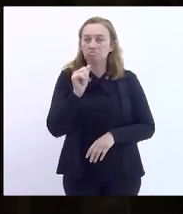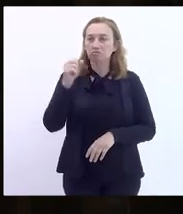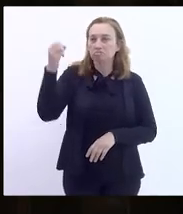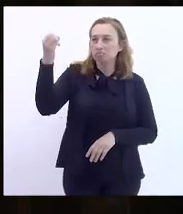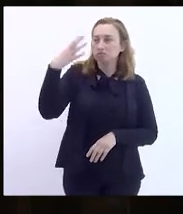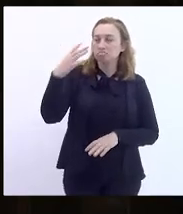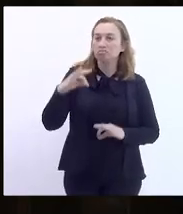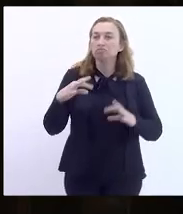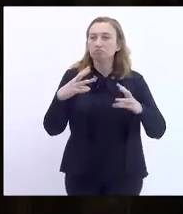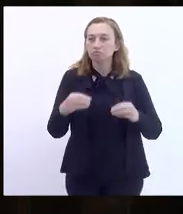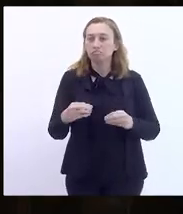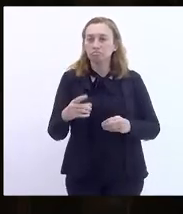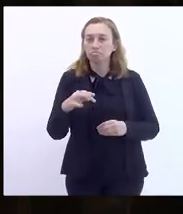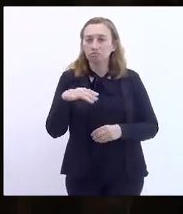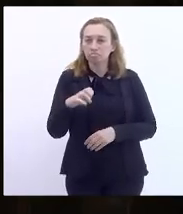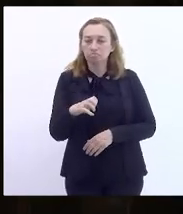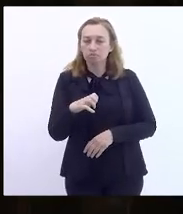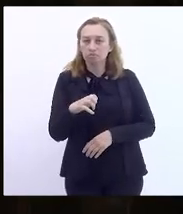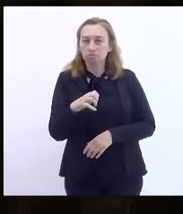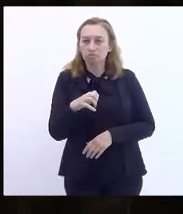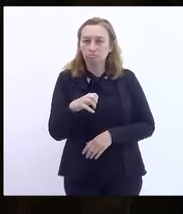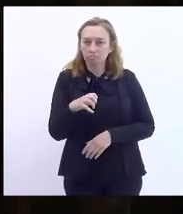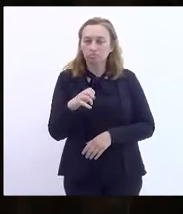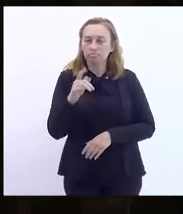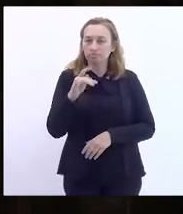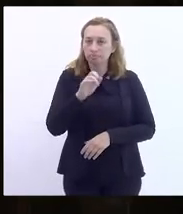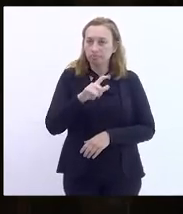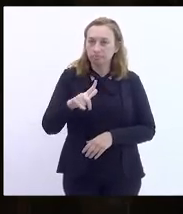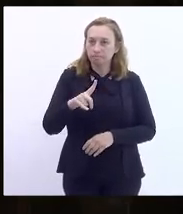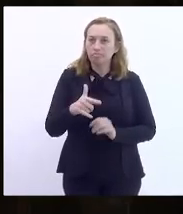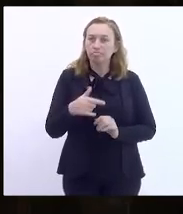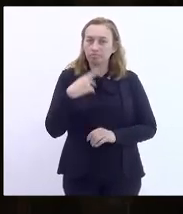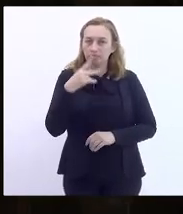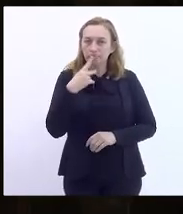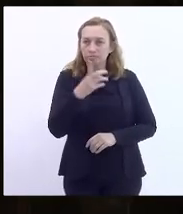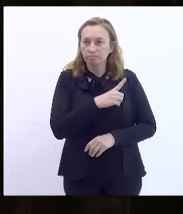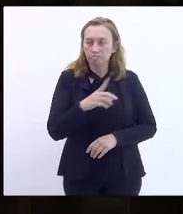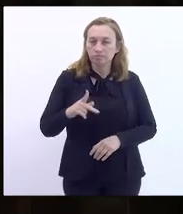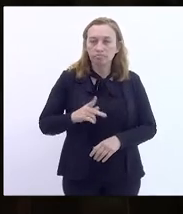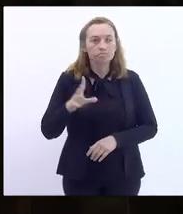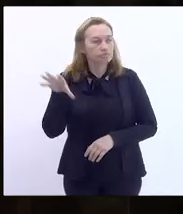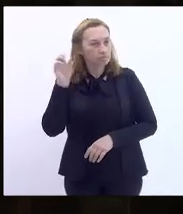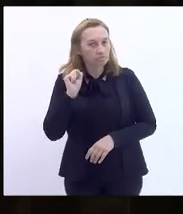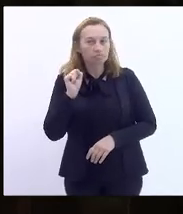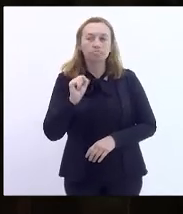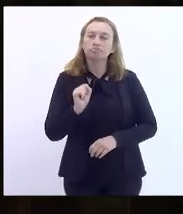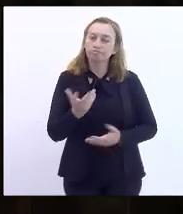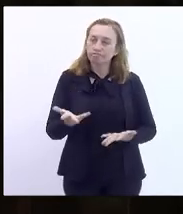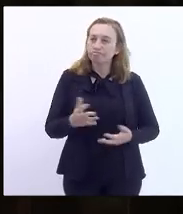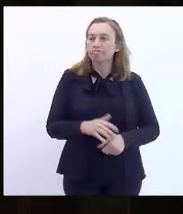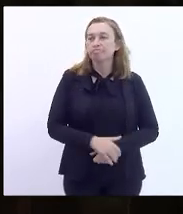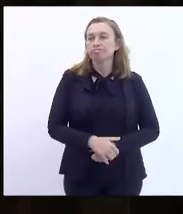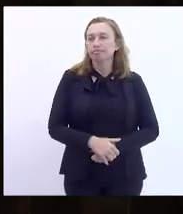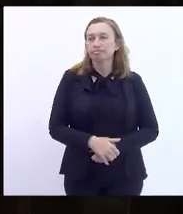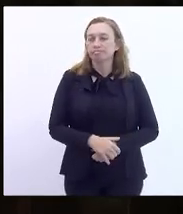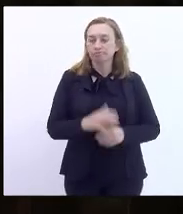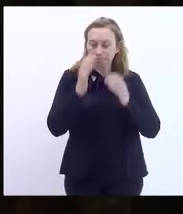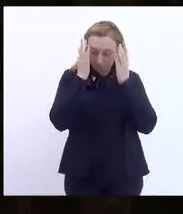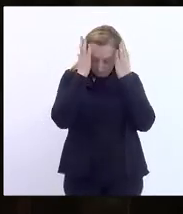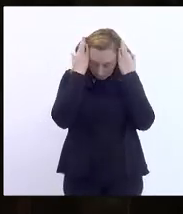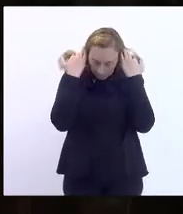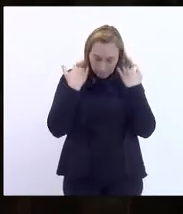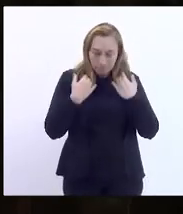tudo que aquele que o Guilherme Pimentel também colocou para deixar o sorriso de tudo isso aí é o que a gente ouvir quem vive nas favelas né e